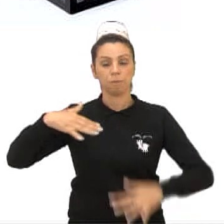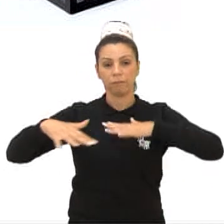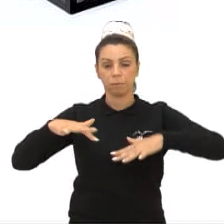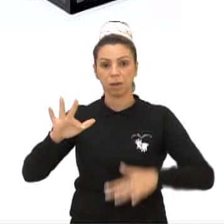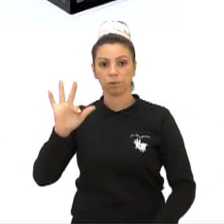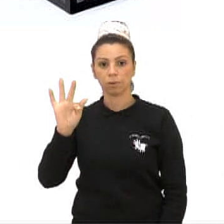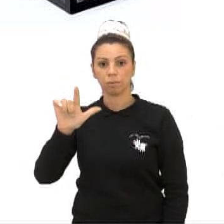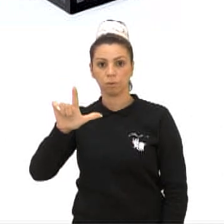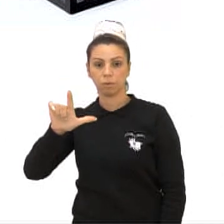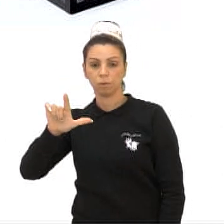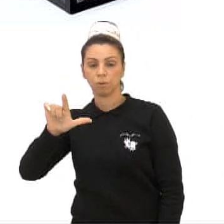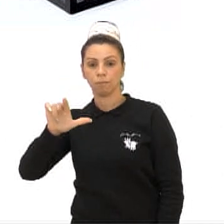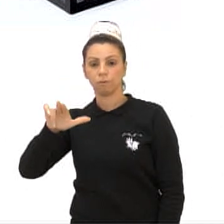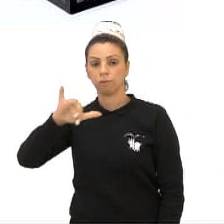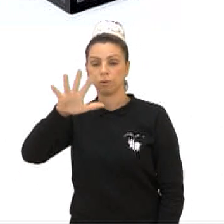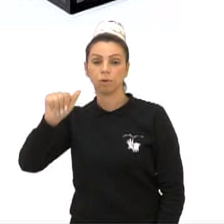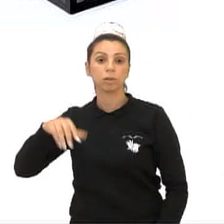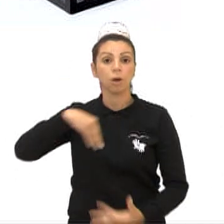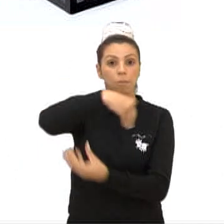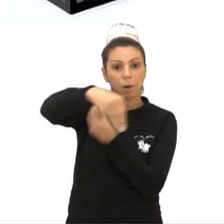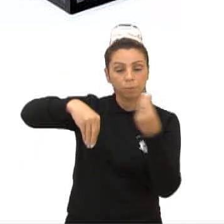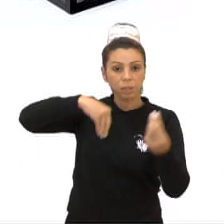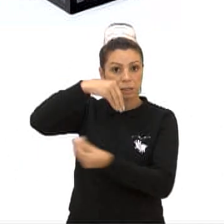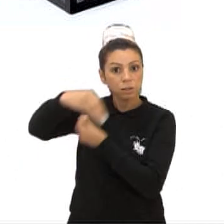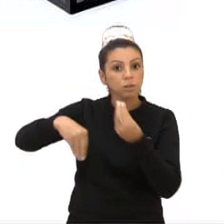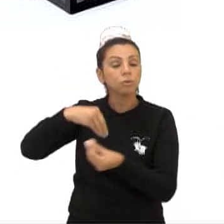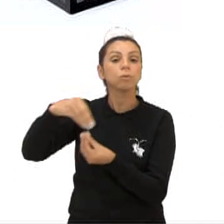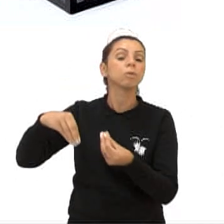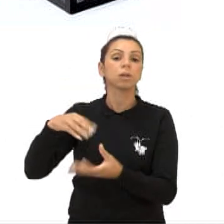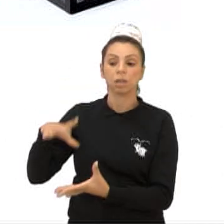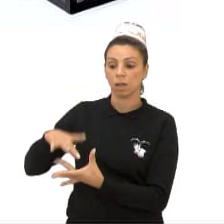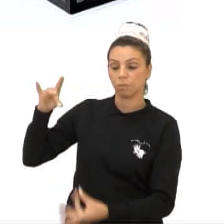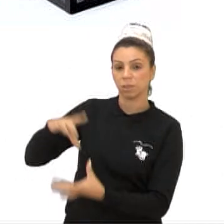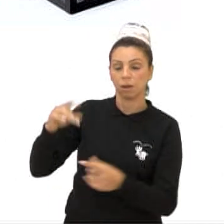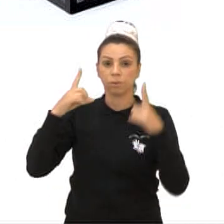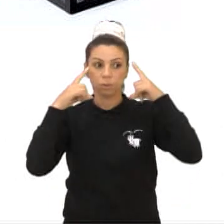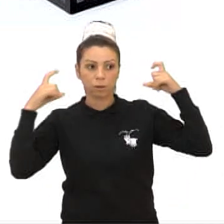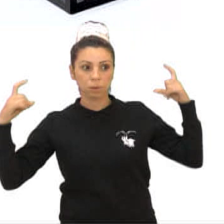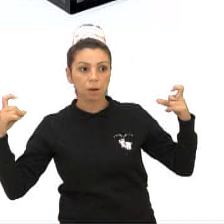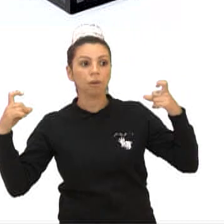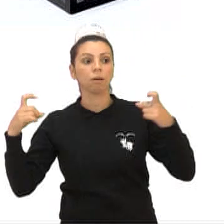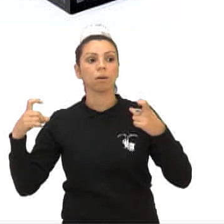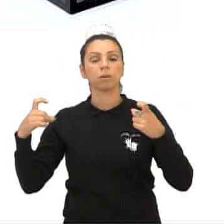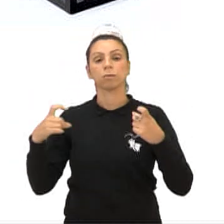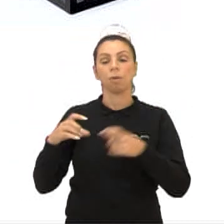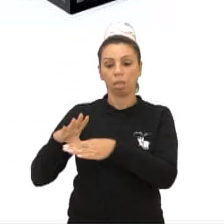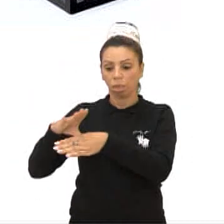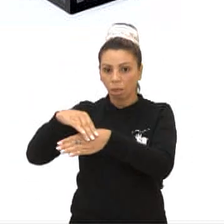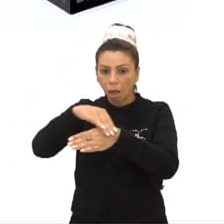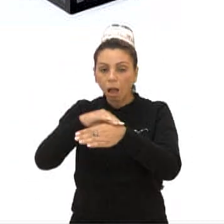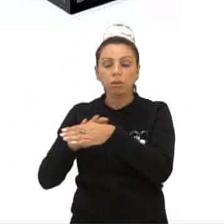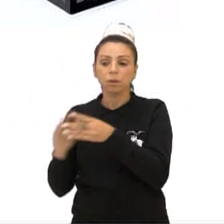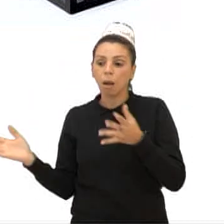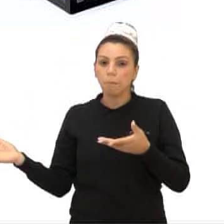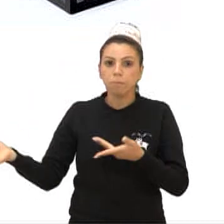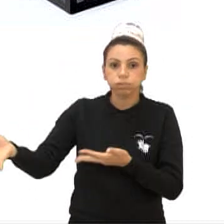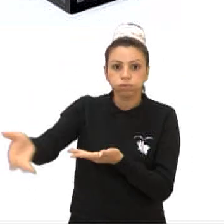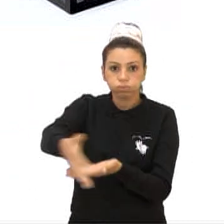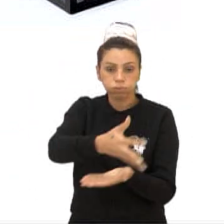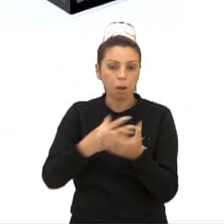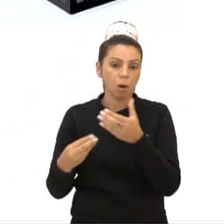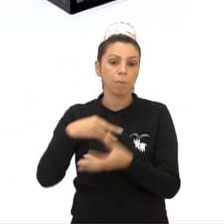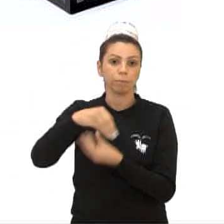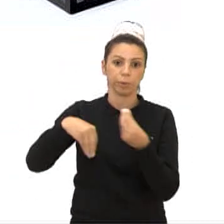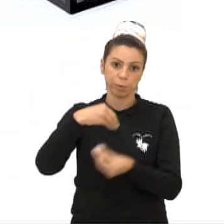que é uma fusão do abstrato, figurativo, tátil e sonoro, que a gente falou, multiplicidade de linguagens. E nós temos a Body Art, que é do